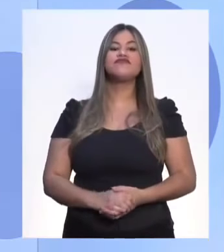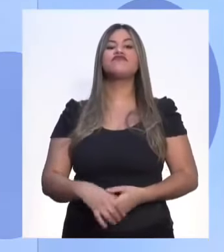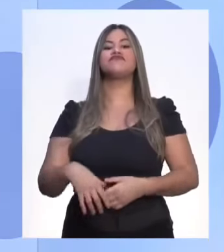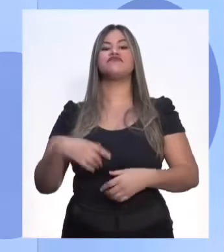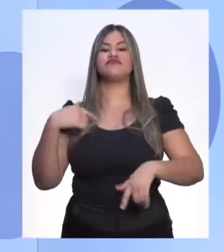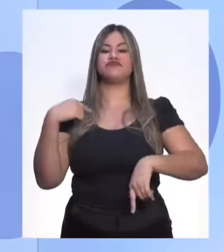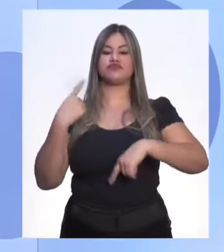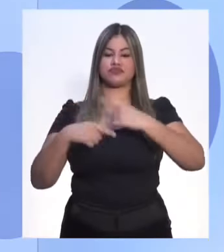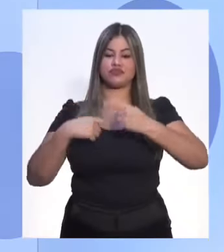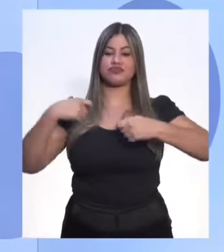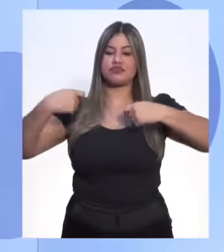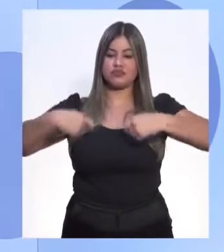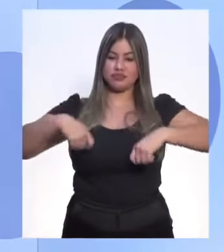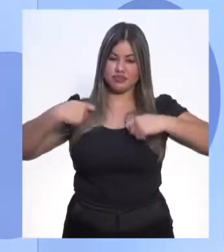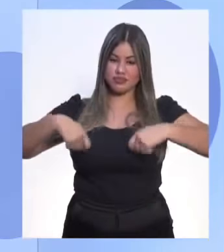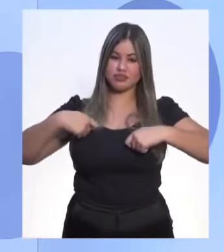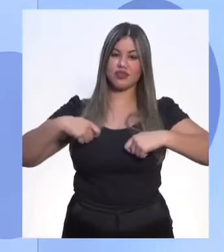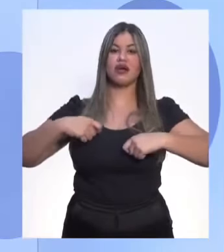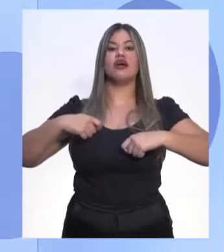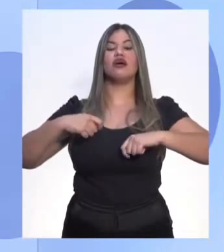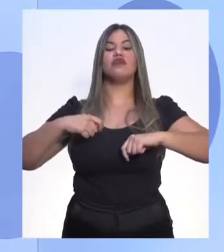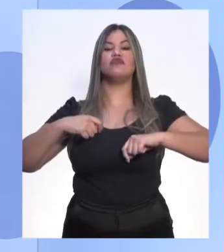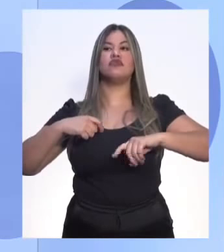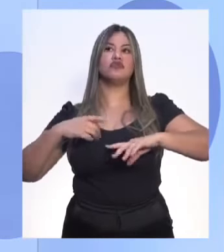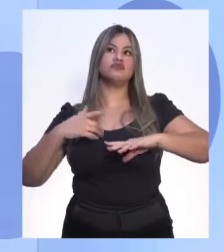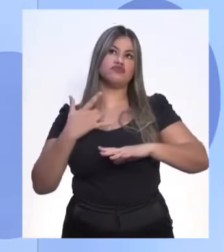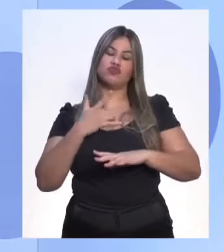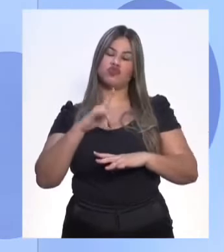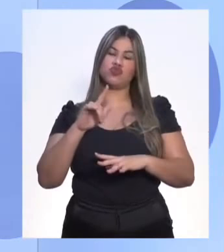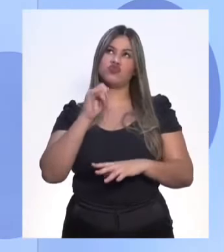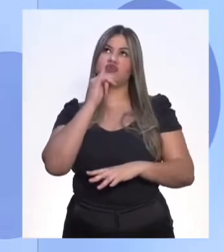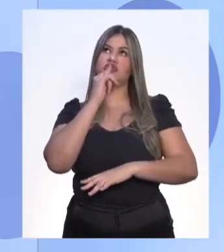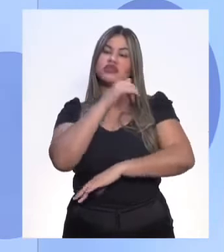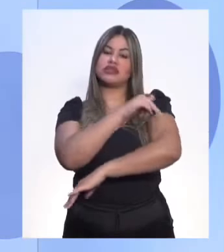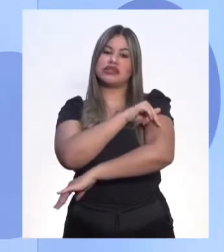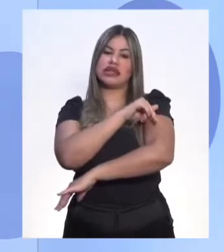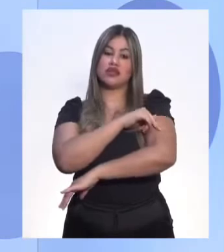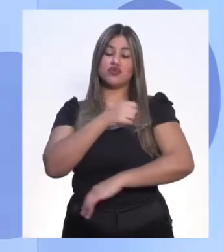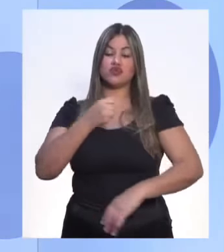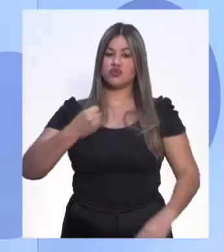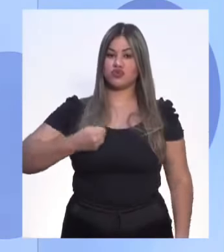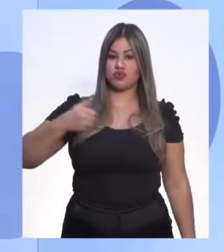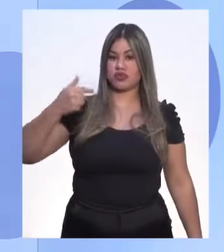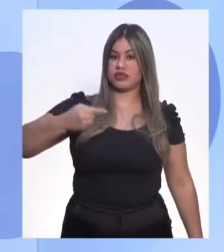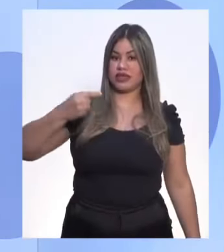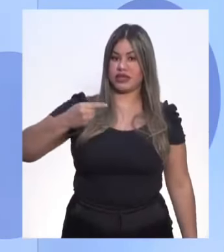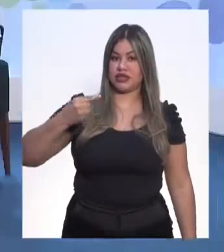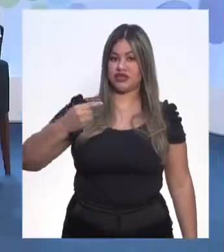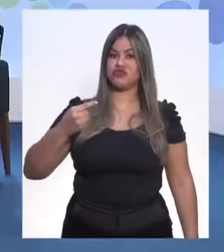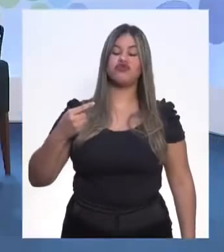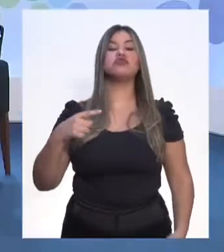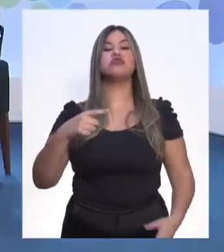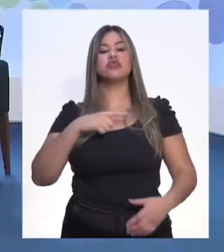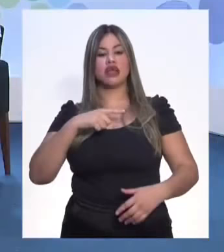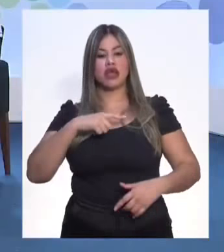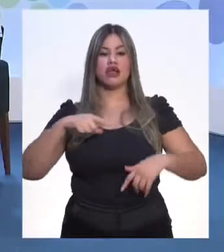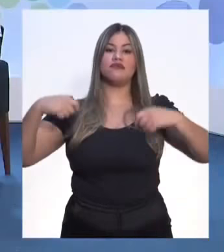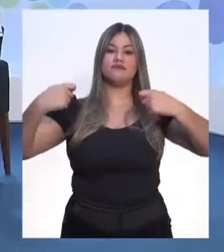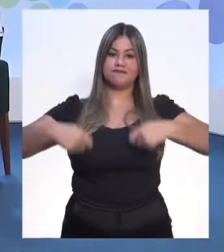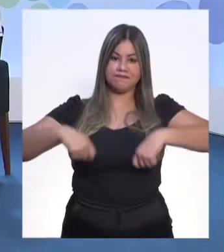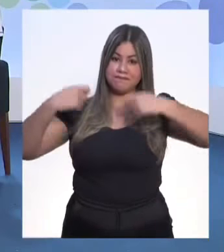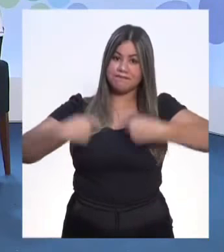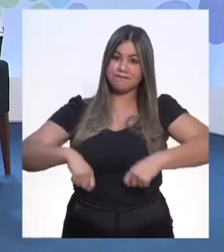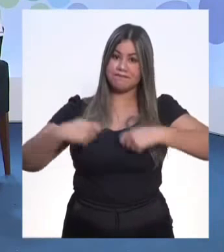necessidade nós vamos ver mais muito mais para frente né no caso o sétimo ano dos números negativos Então existe essa necessidade